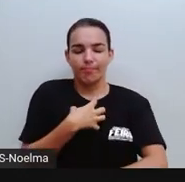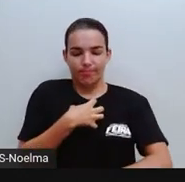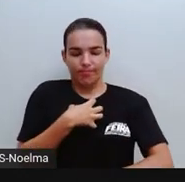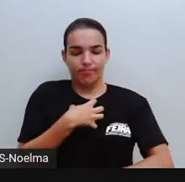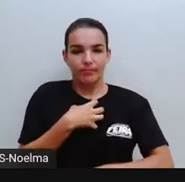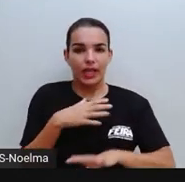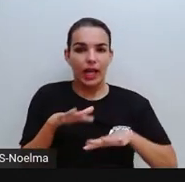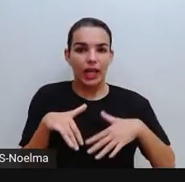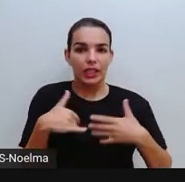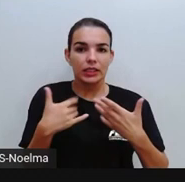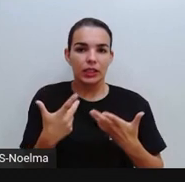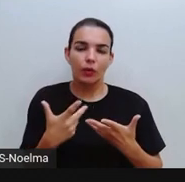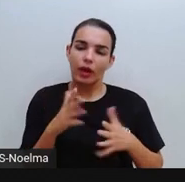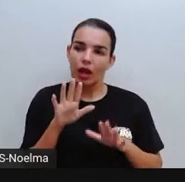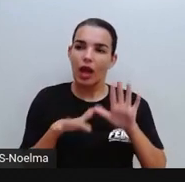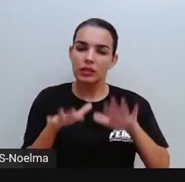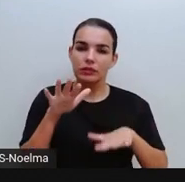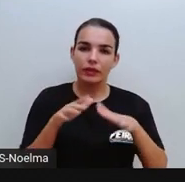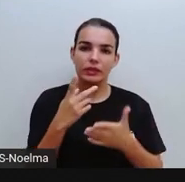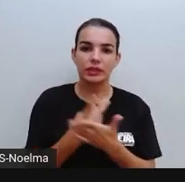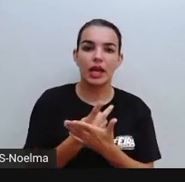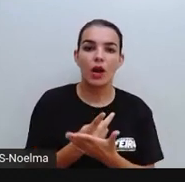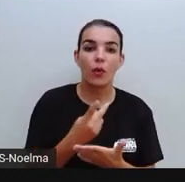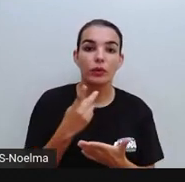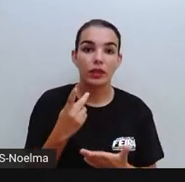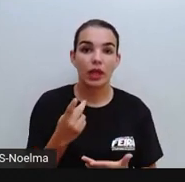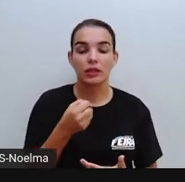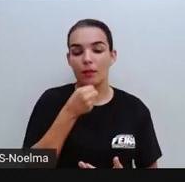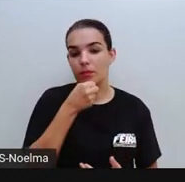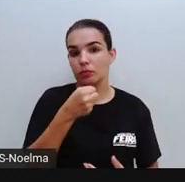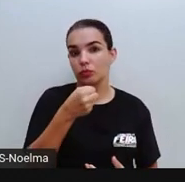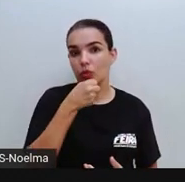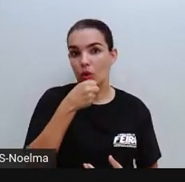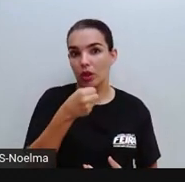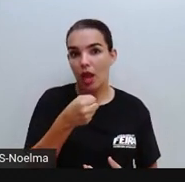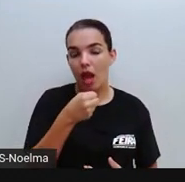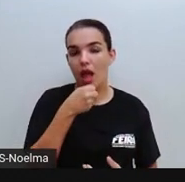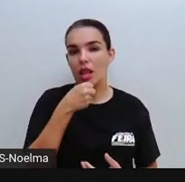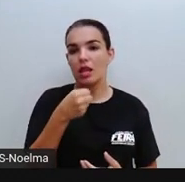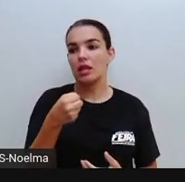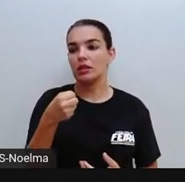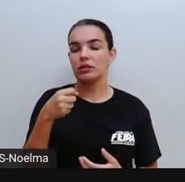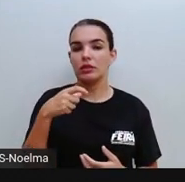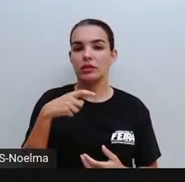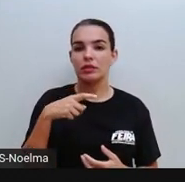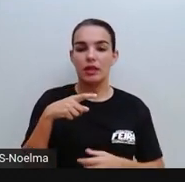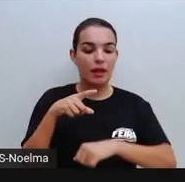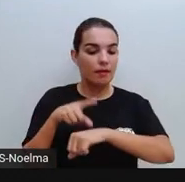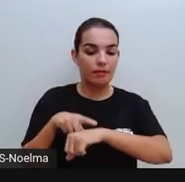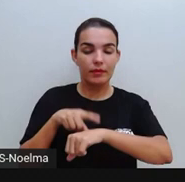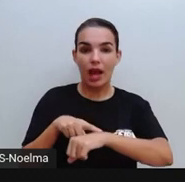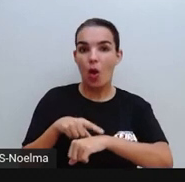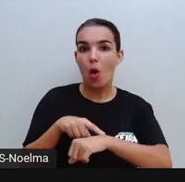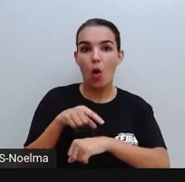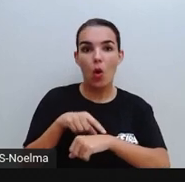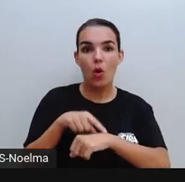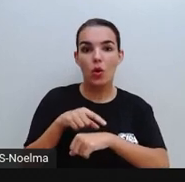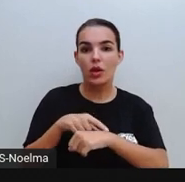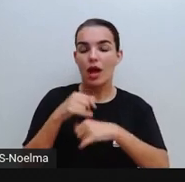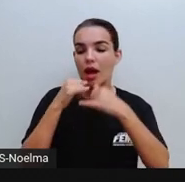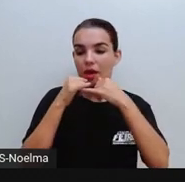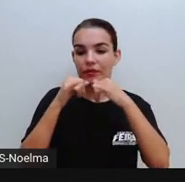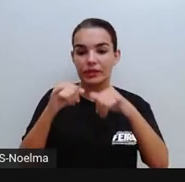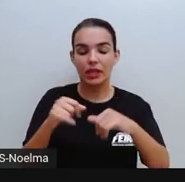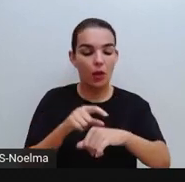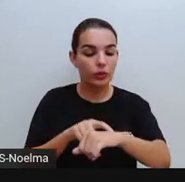comum a gente ver né muitas vezes o repórter que foi ali transmitir ao falar de alguma notícia